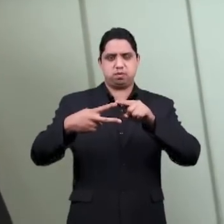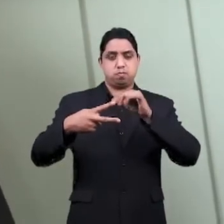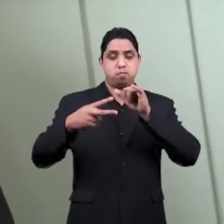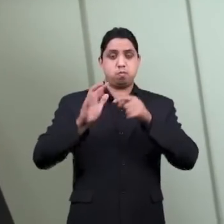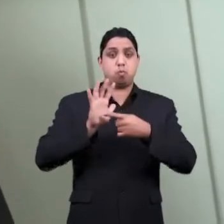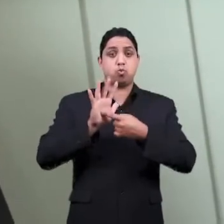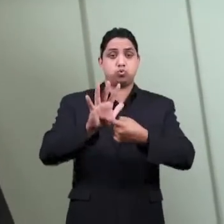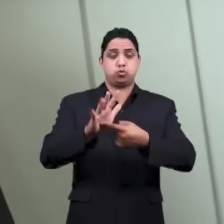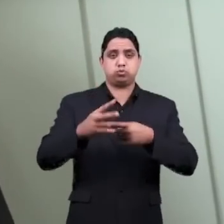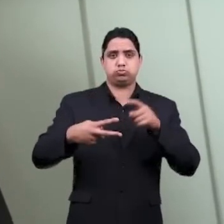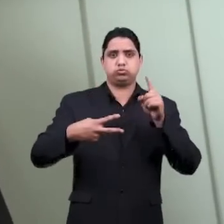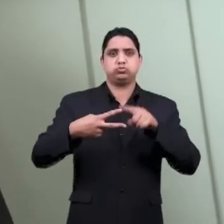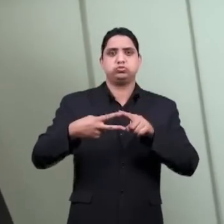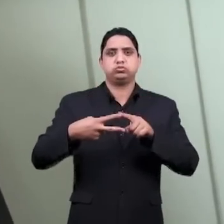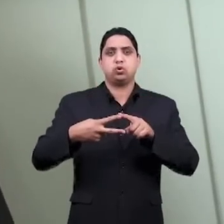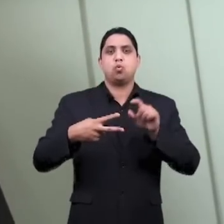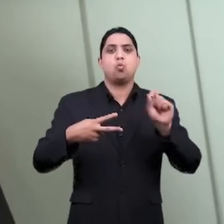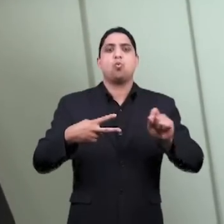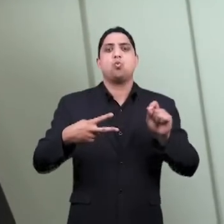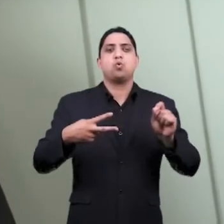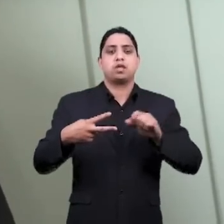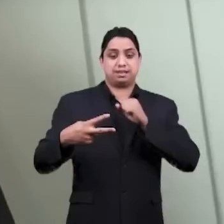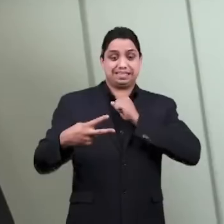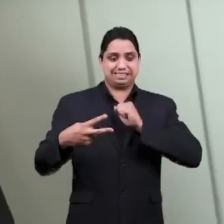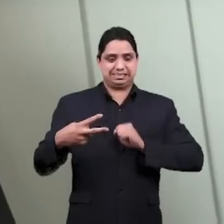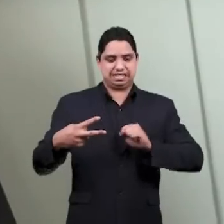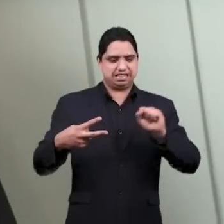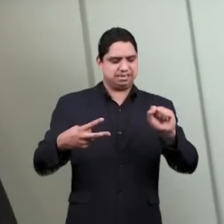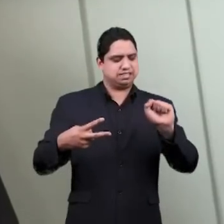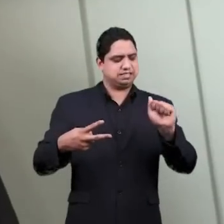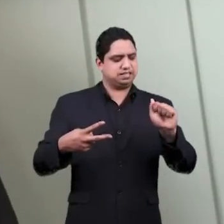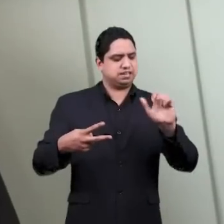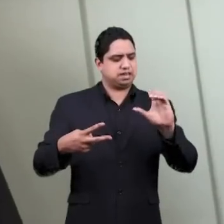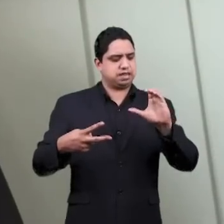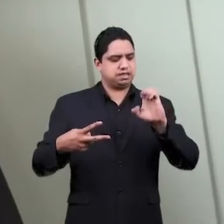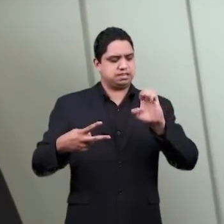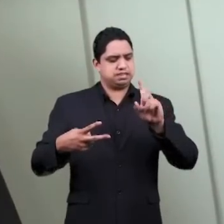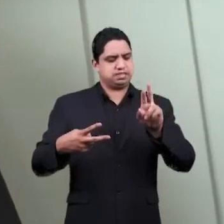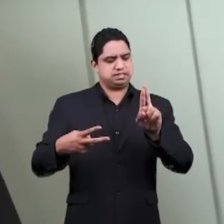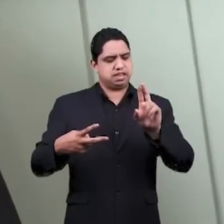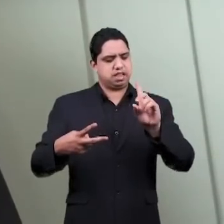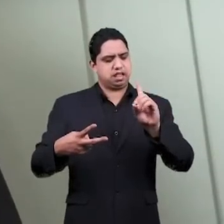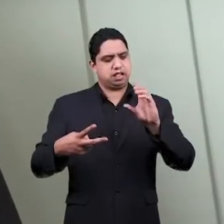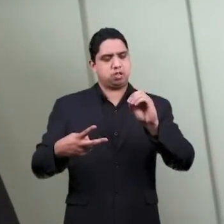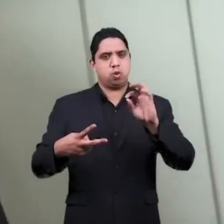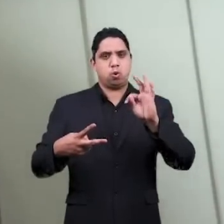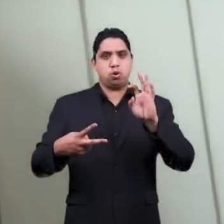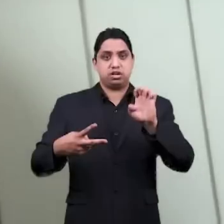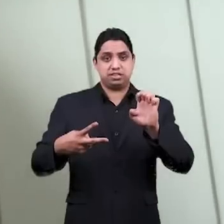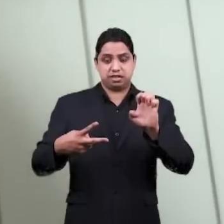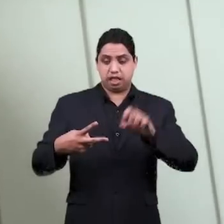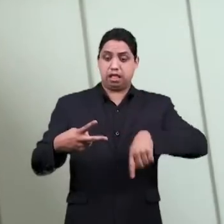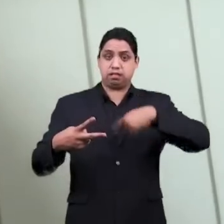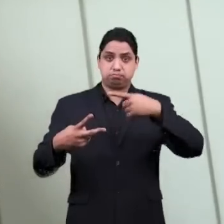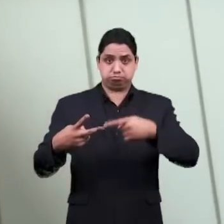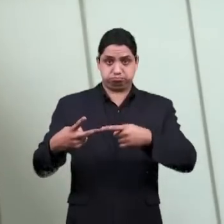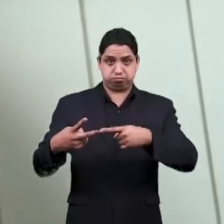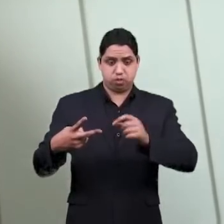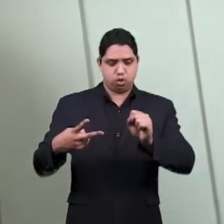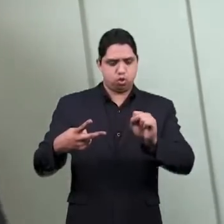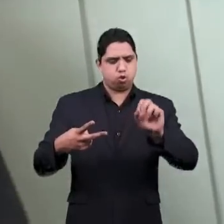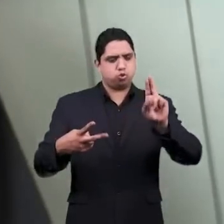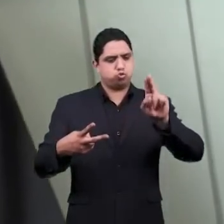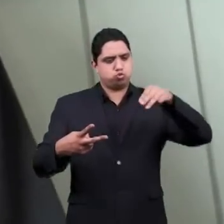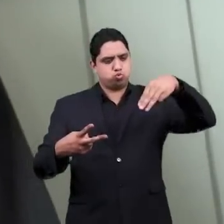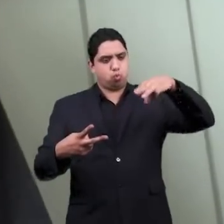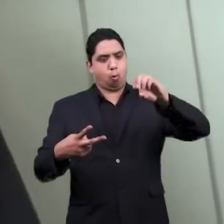primeiramente, a questão do que é o sacerdote, né? E logo em seguida, a função do sumo